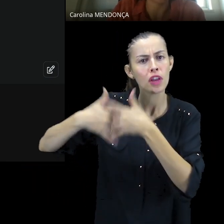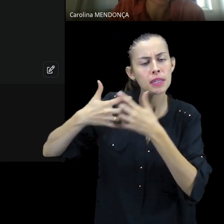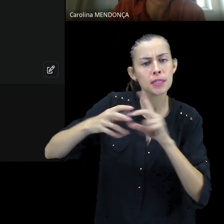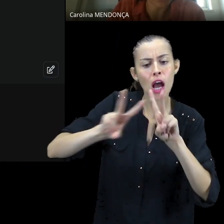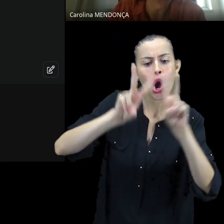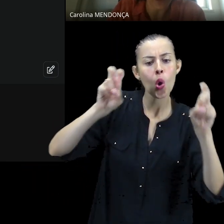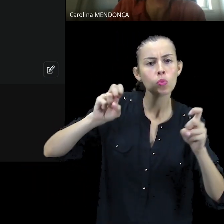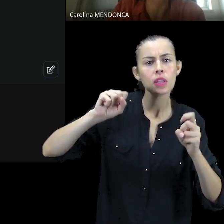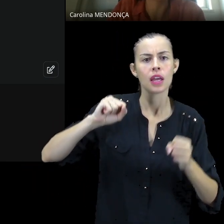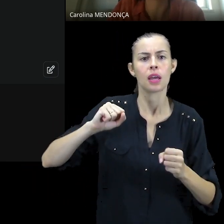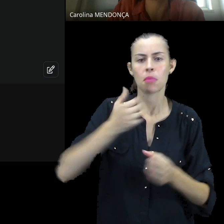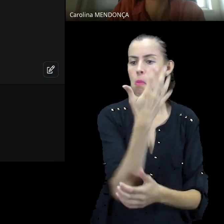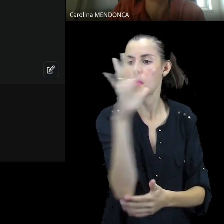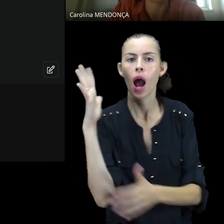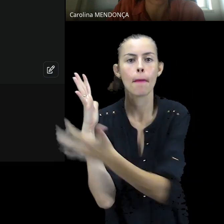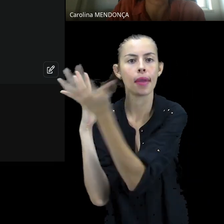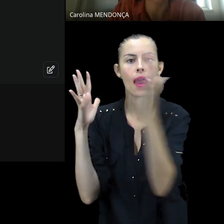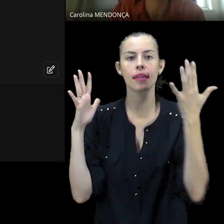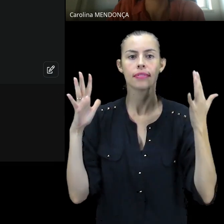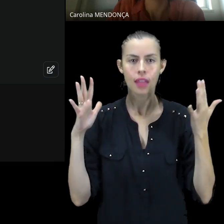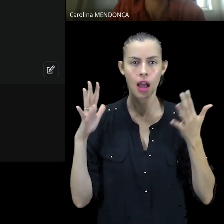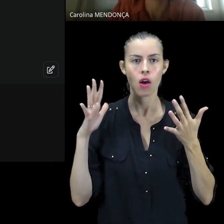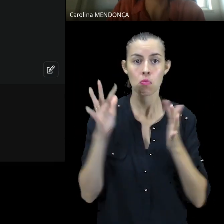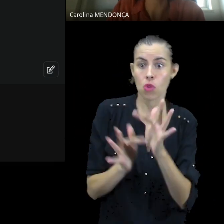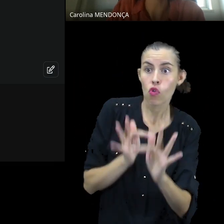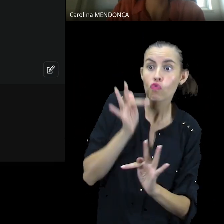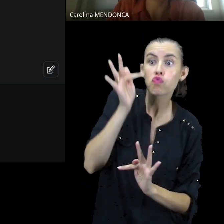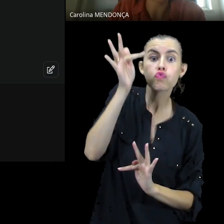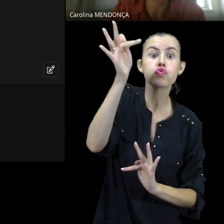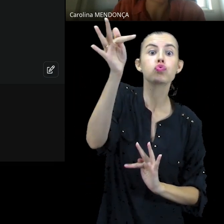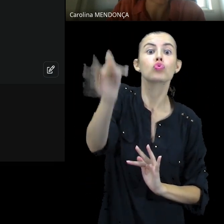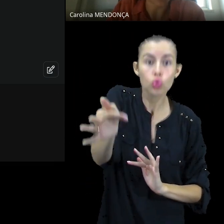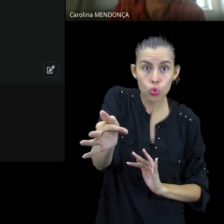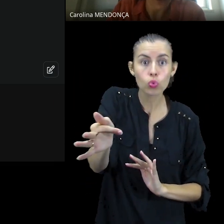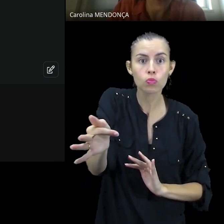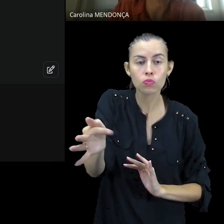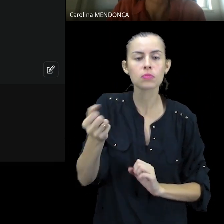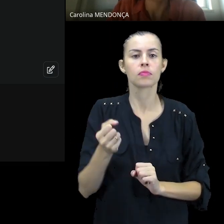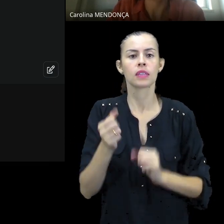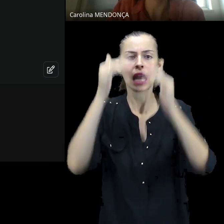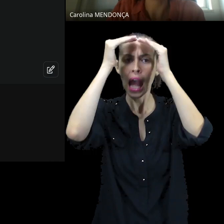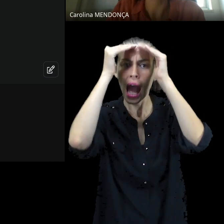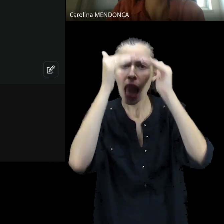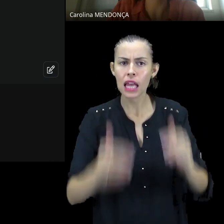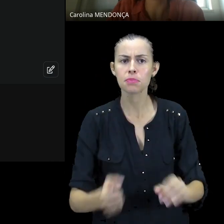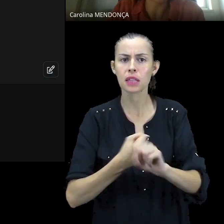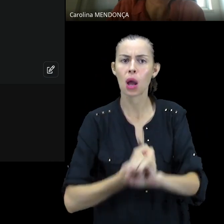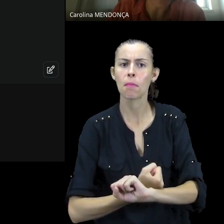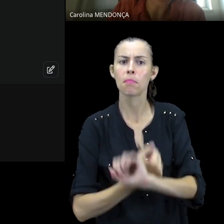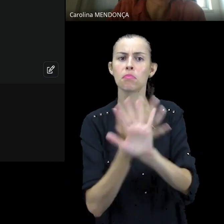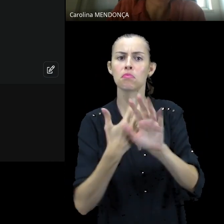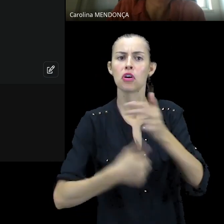perspectiva crítica e transformadora dos desafios ambientais, a serem enfrentados pelas atuais e futuras gerações, respeito